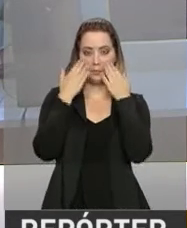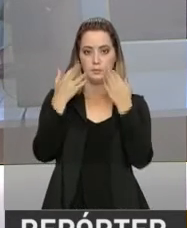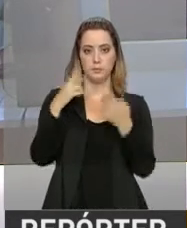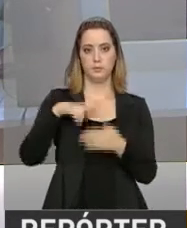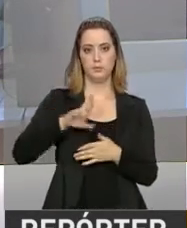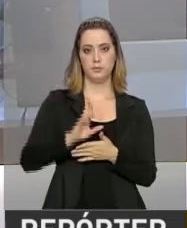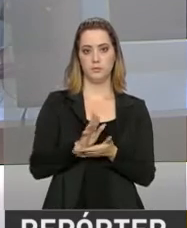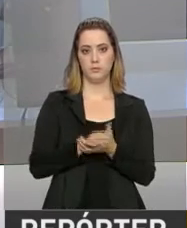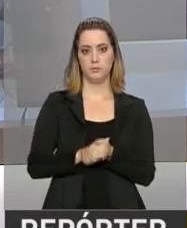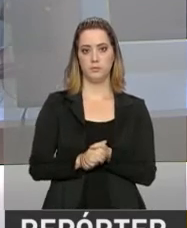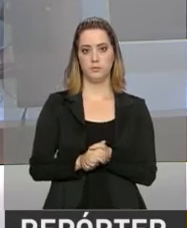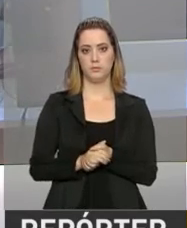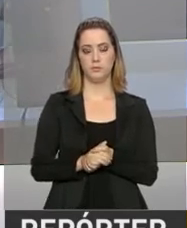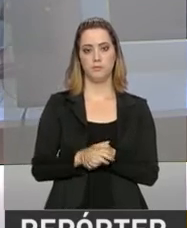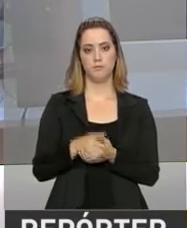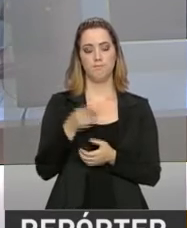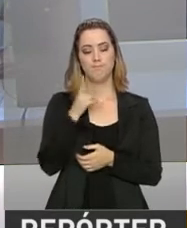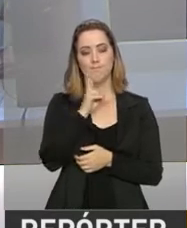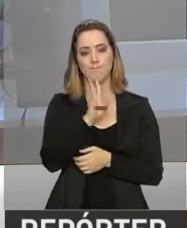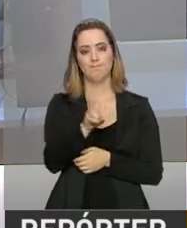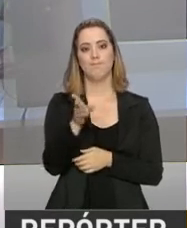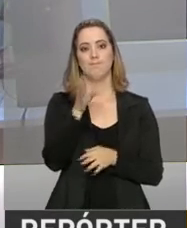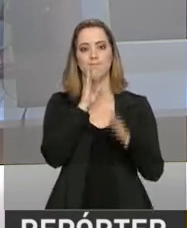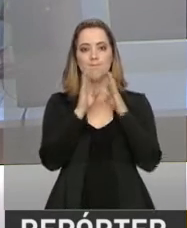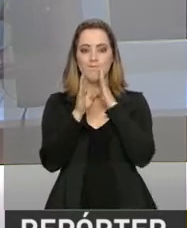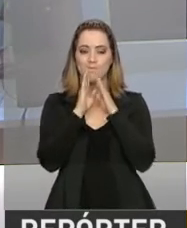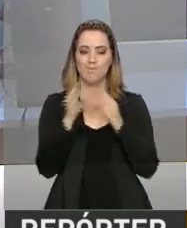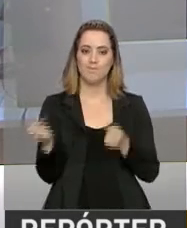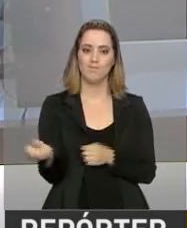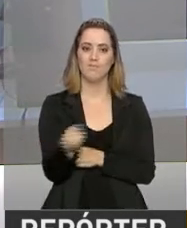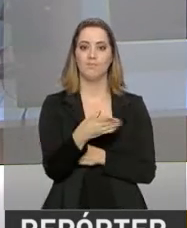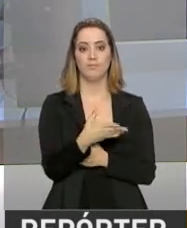do Repórter NBR. Acompanhe as novidades também nas